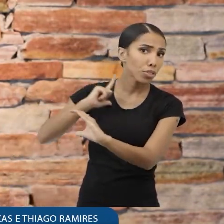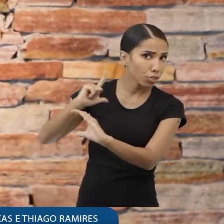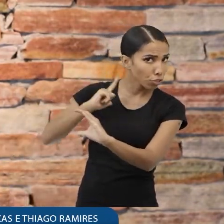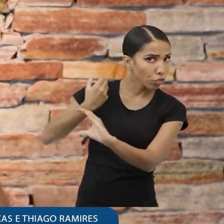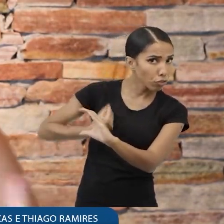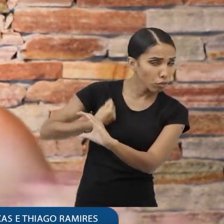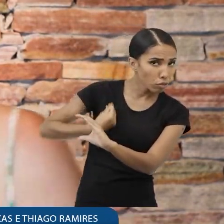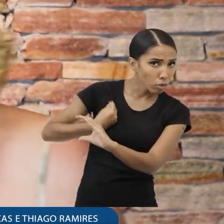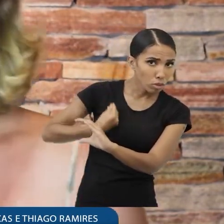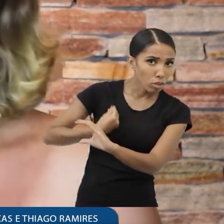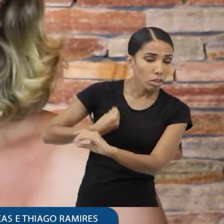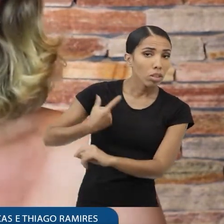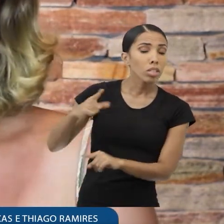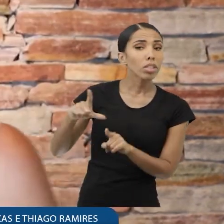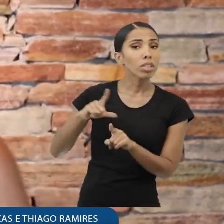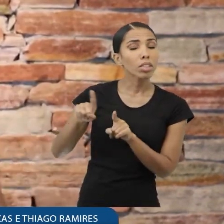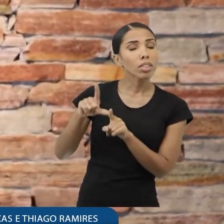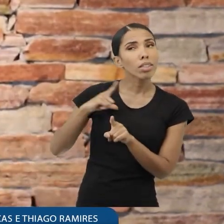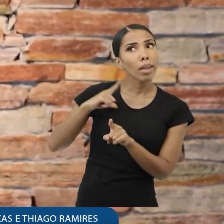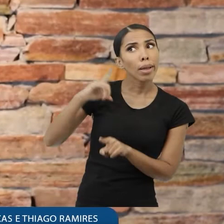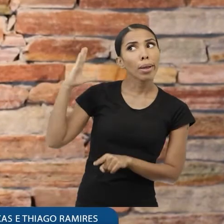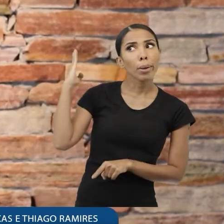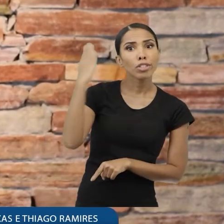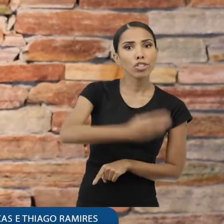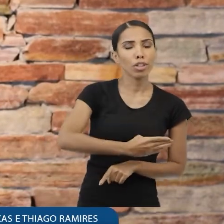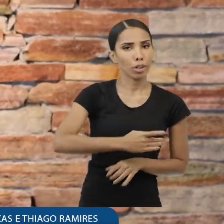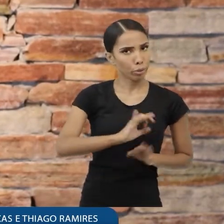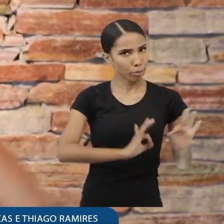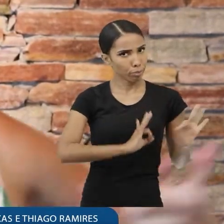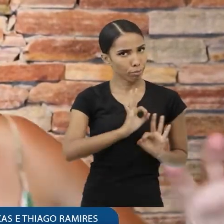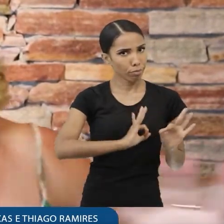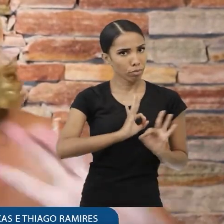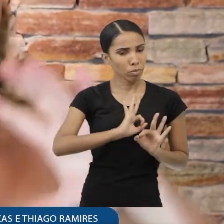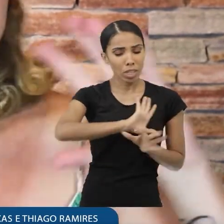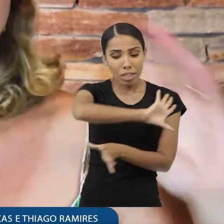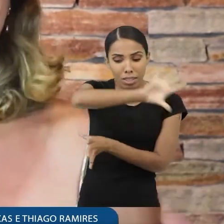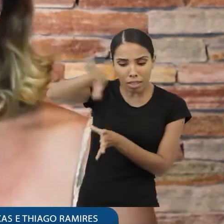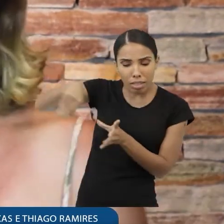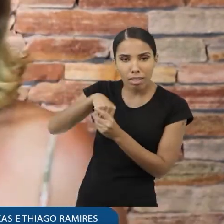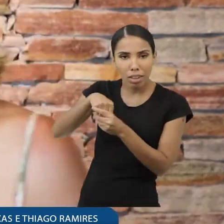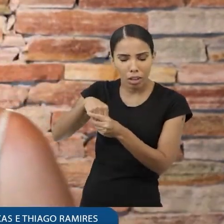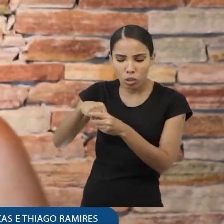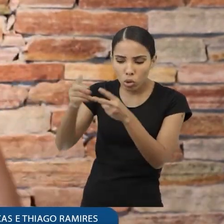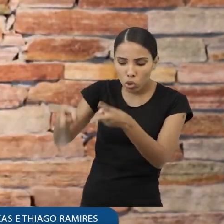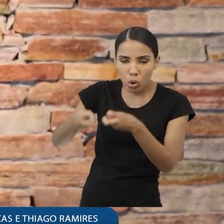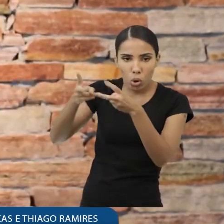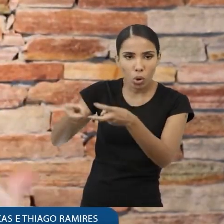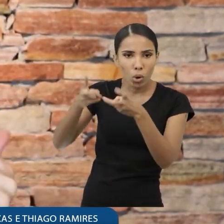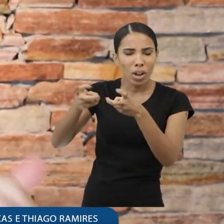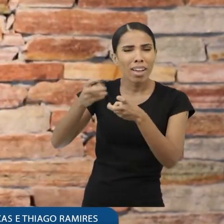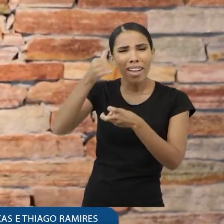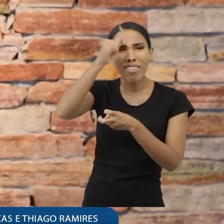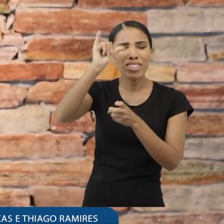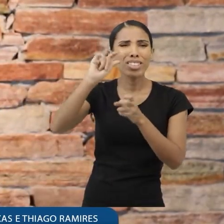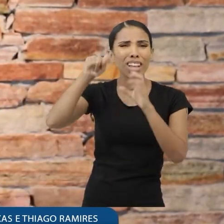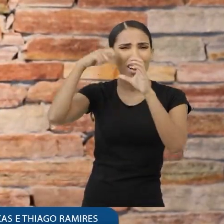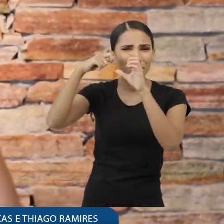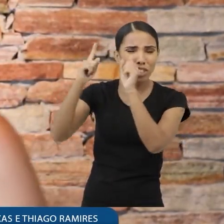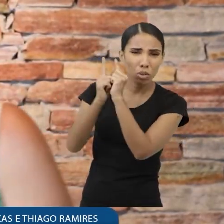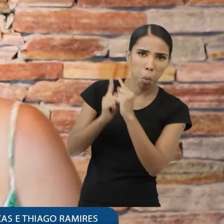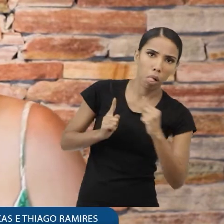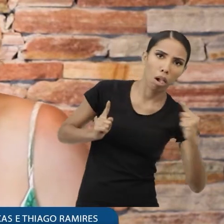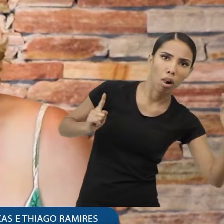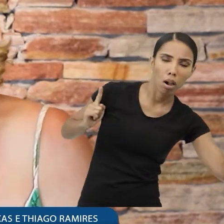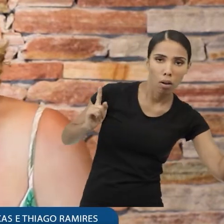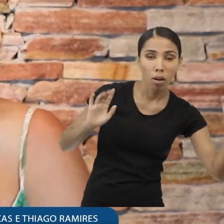decisões dos incentivos e do marketing direto do projeto. Isso tudo está dentro do ecossistema de captação. Para o nosso vídeo não ficar muito longo, eu